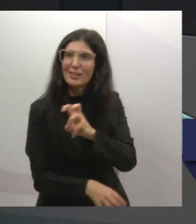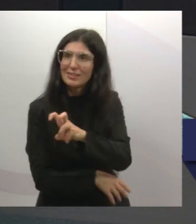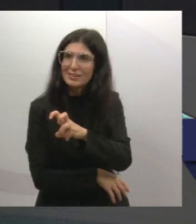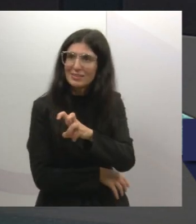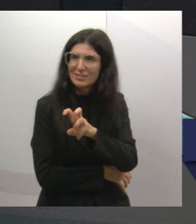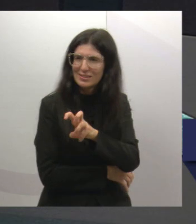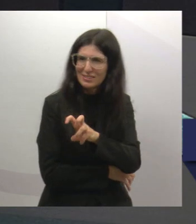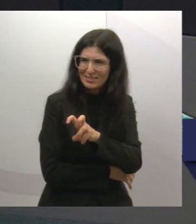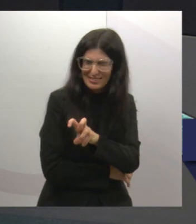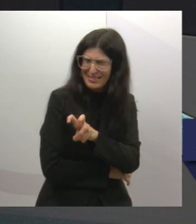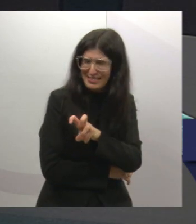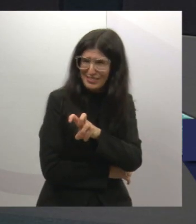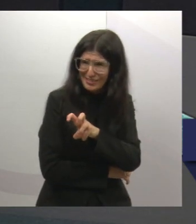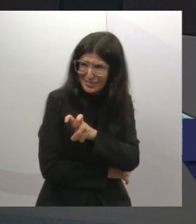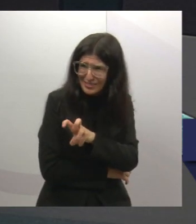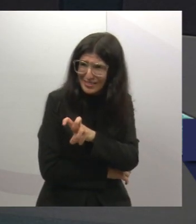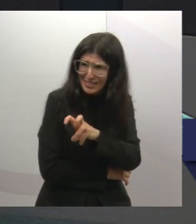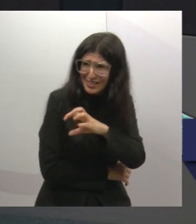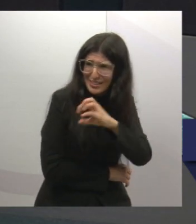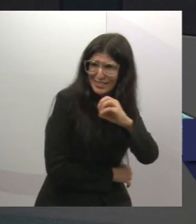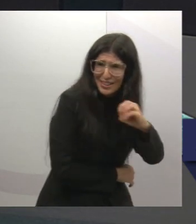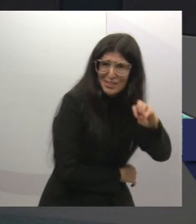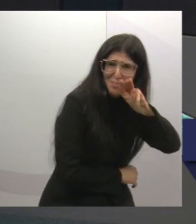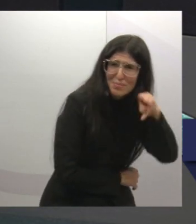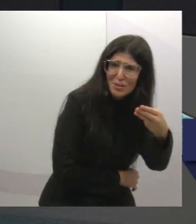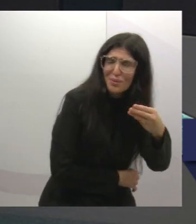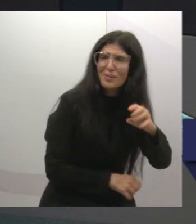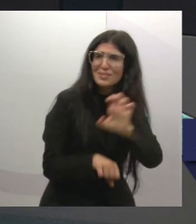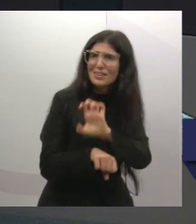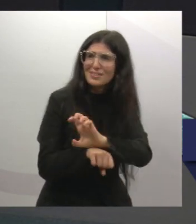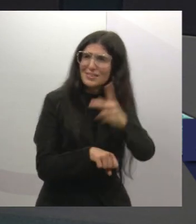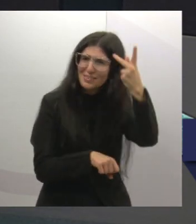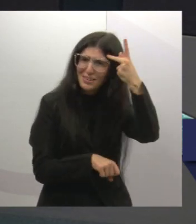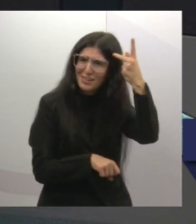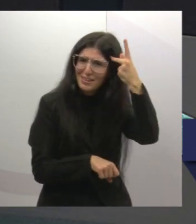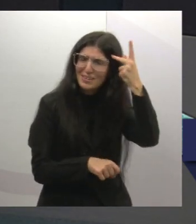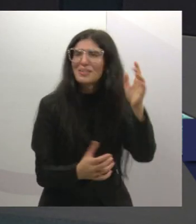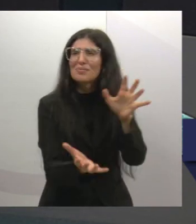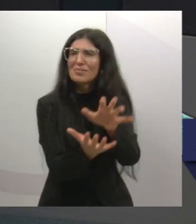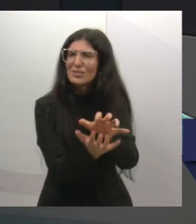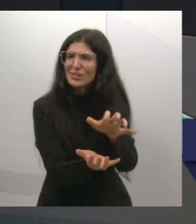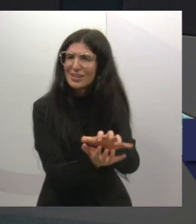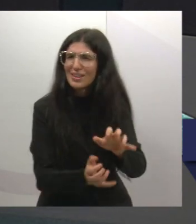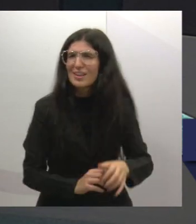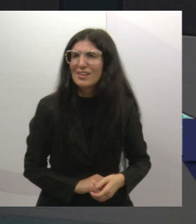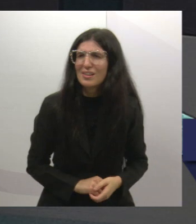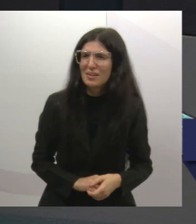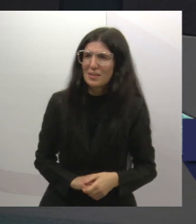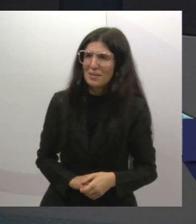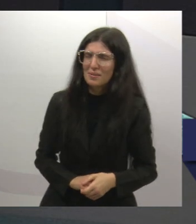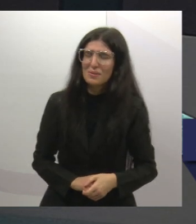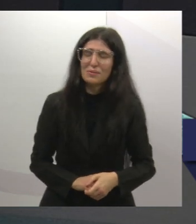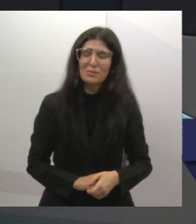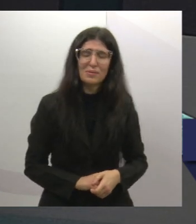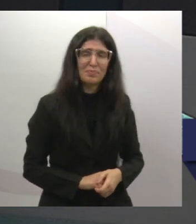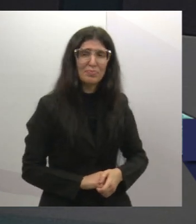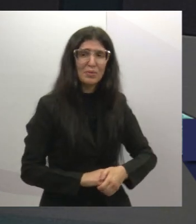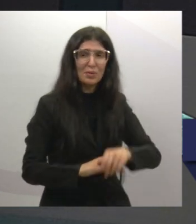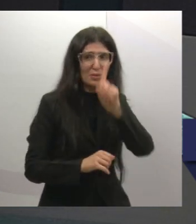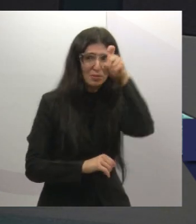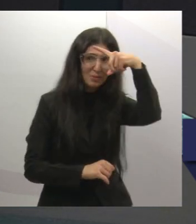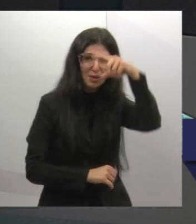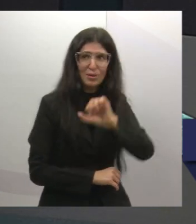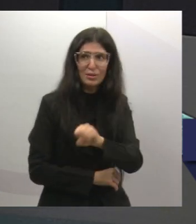2 bilhões, 500 milhões veio para o Estado de São Paulo. E para Jacareí, veio para o Hospital São Francisco de